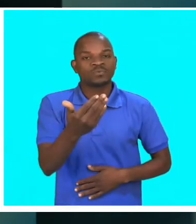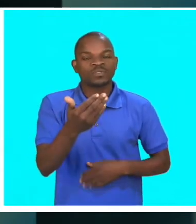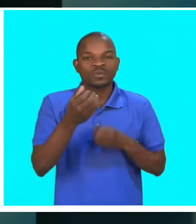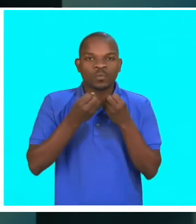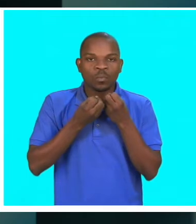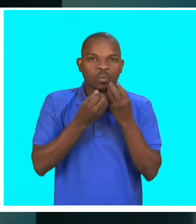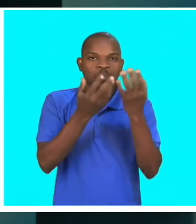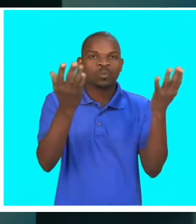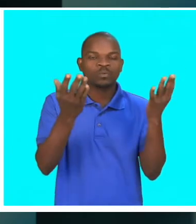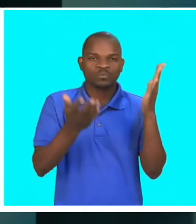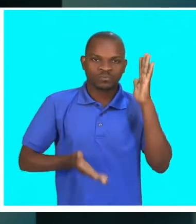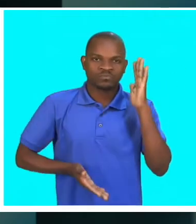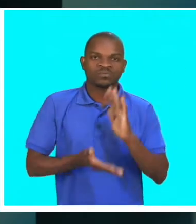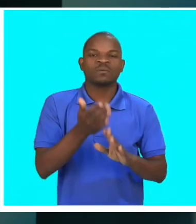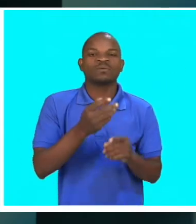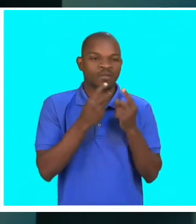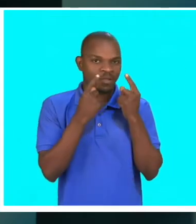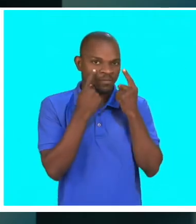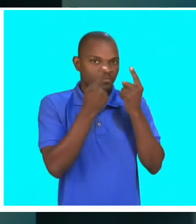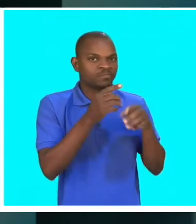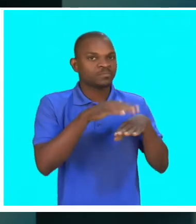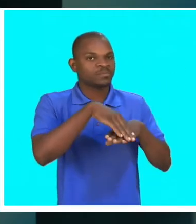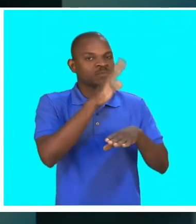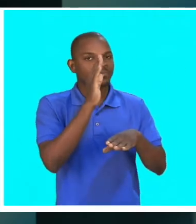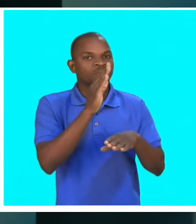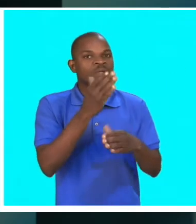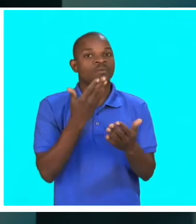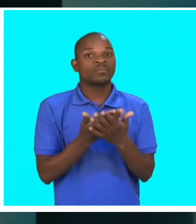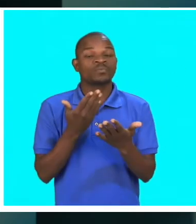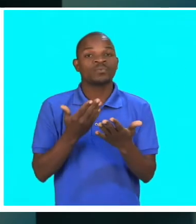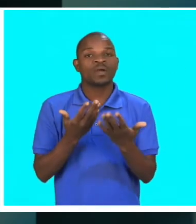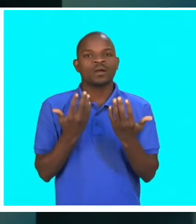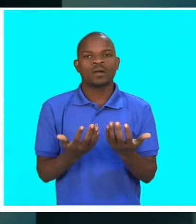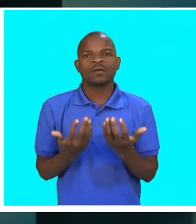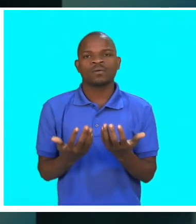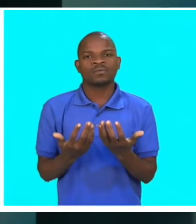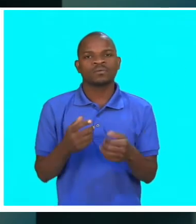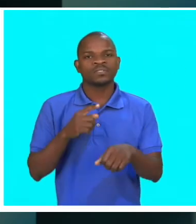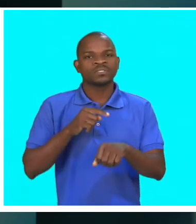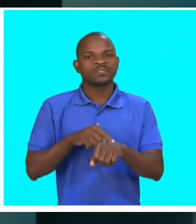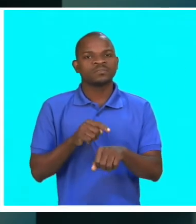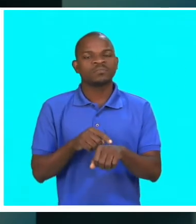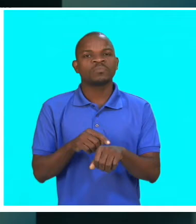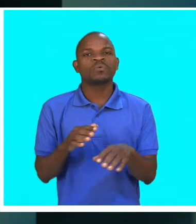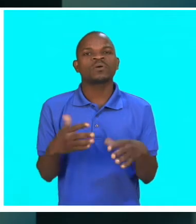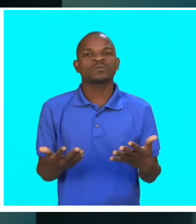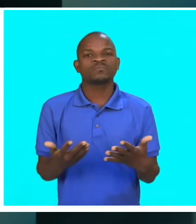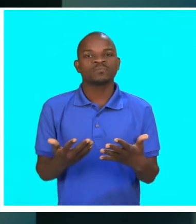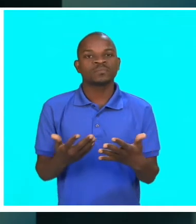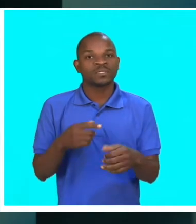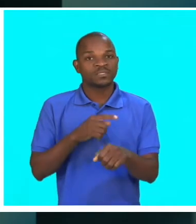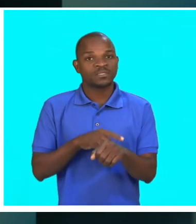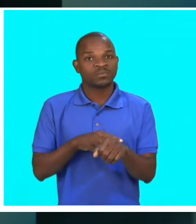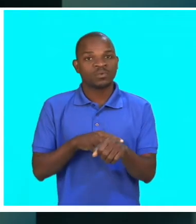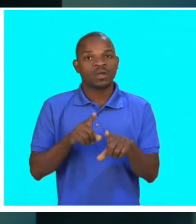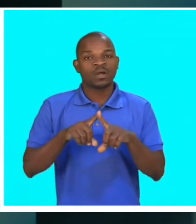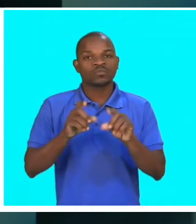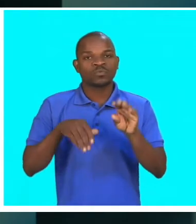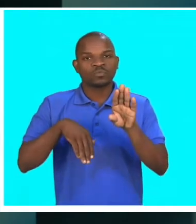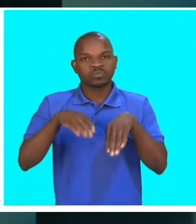comecemos a valorizar mais, porque tendo em conta que estamos num tempo em que o